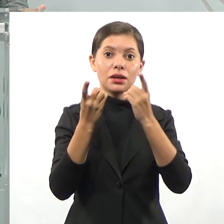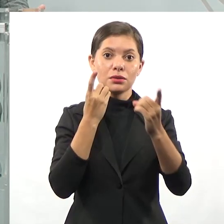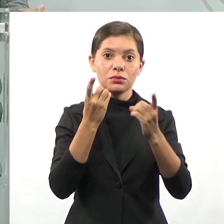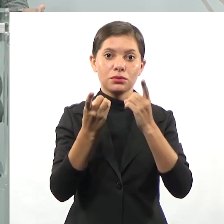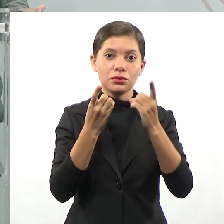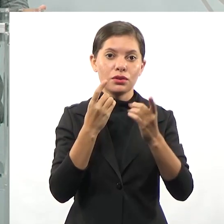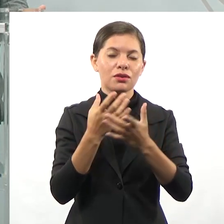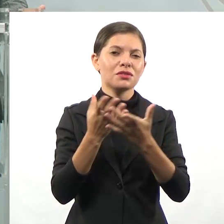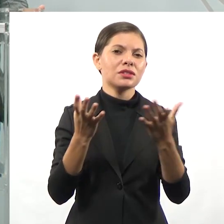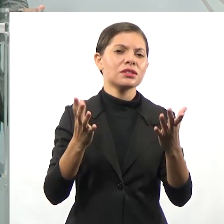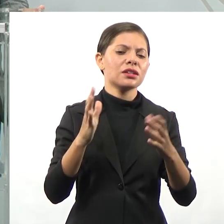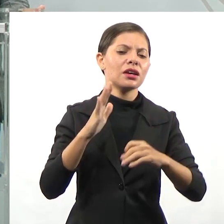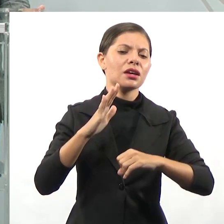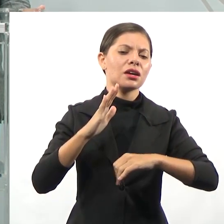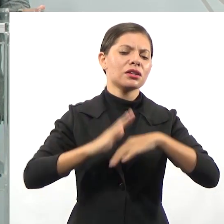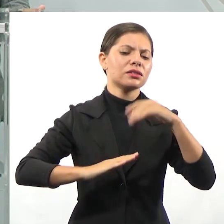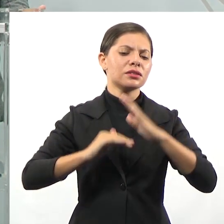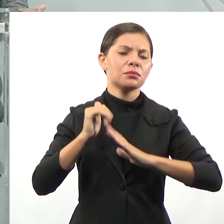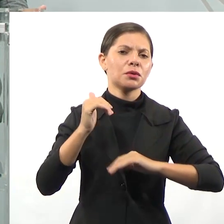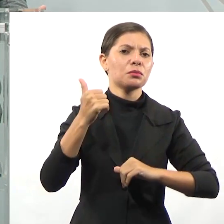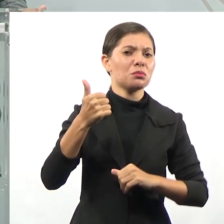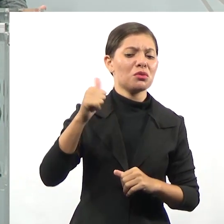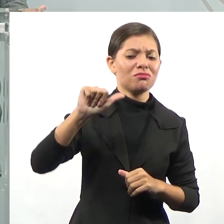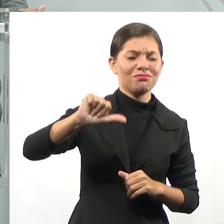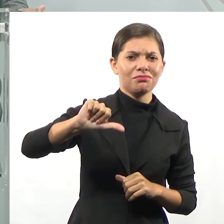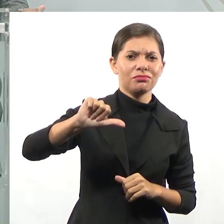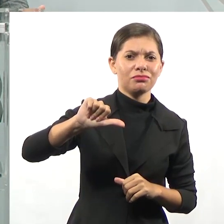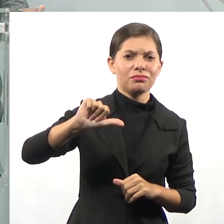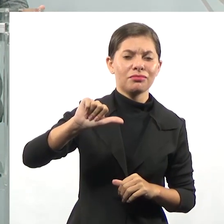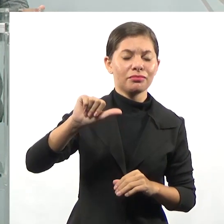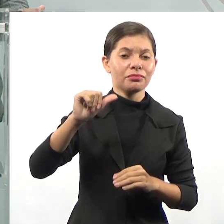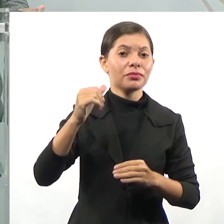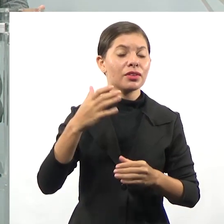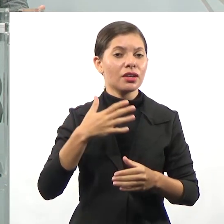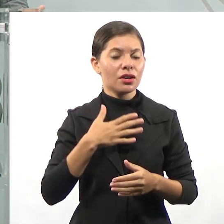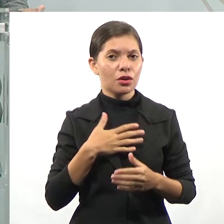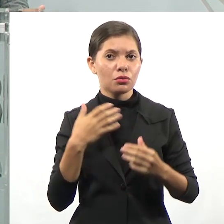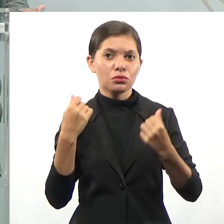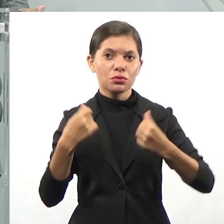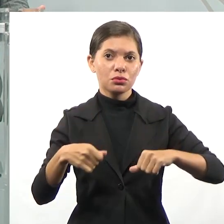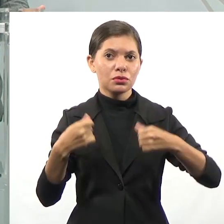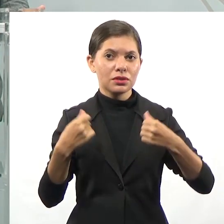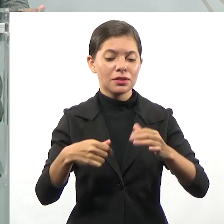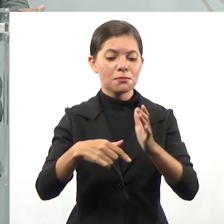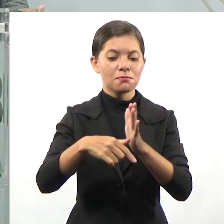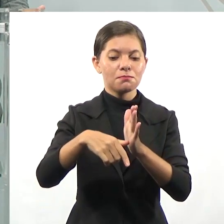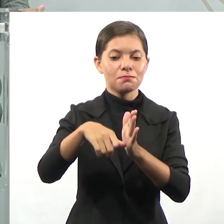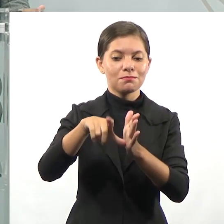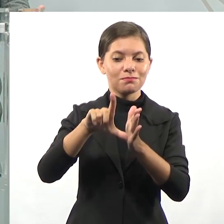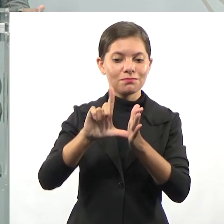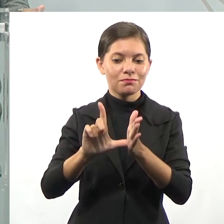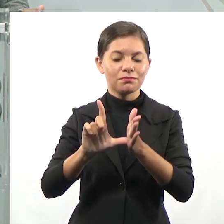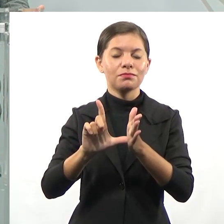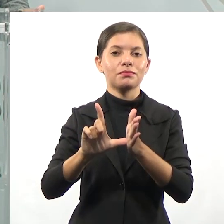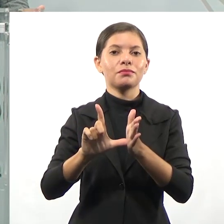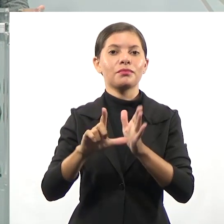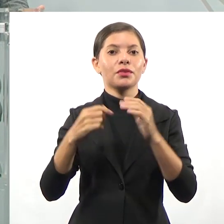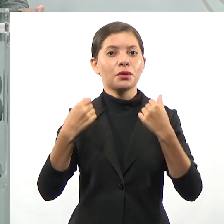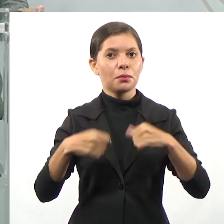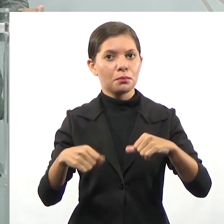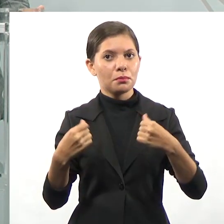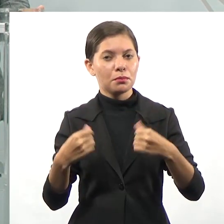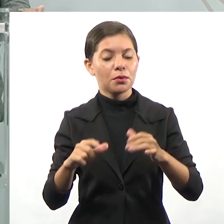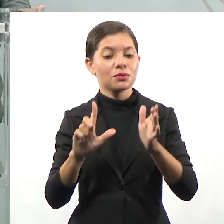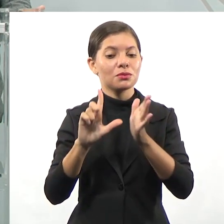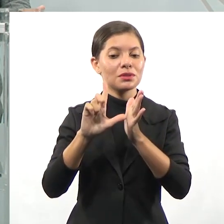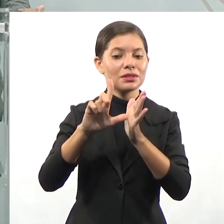consigo predizer, antecipar isso, eu posso antecipar algumas decisões e tomar algumas ações pedagógicas para